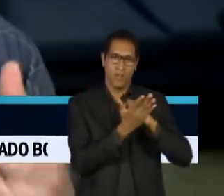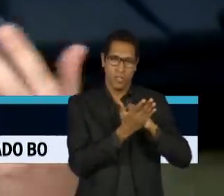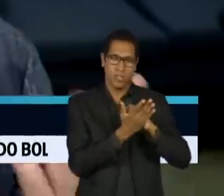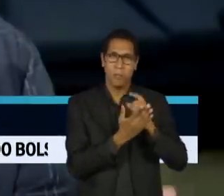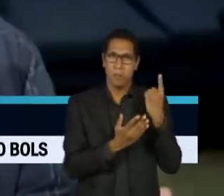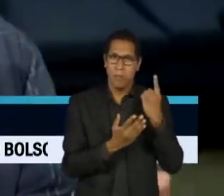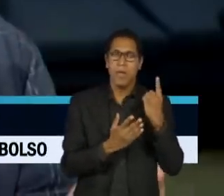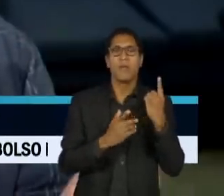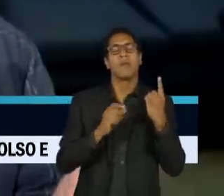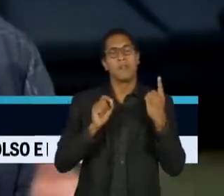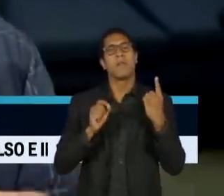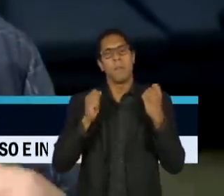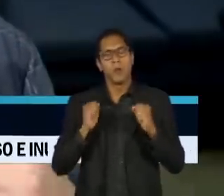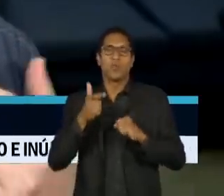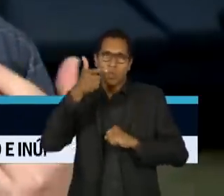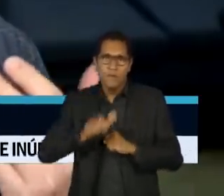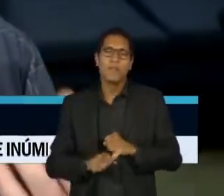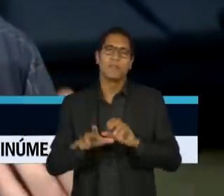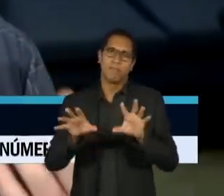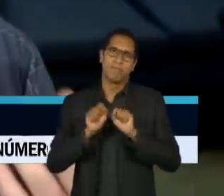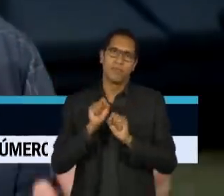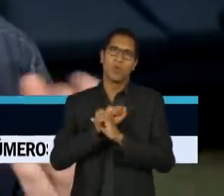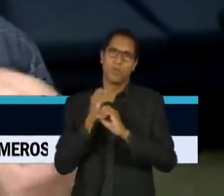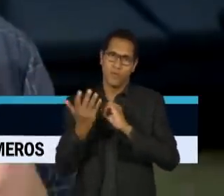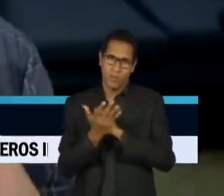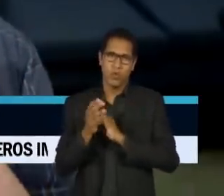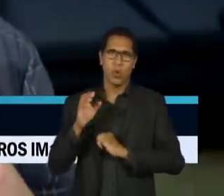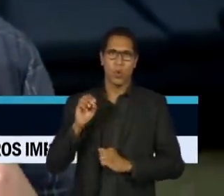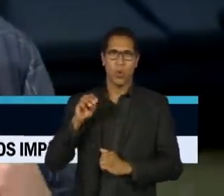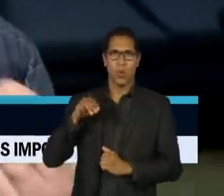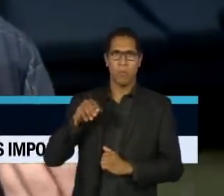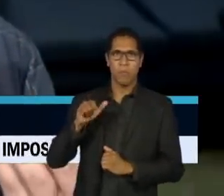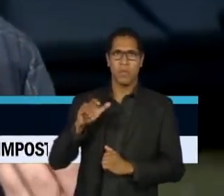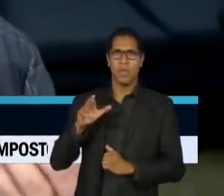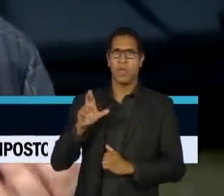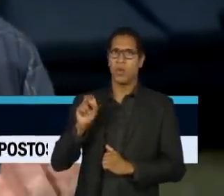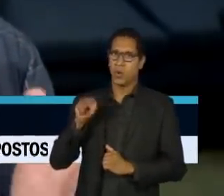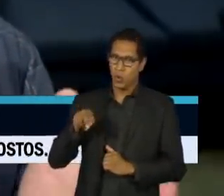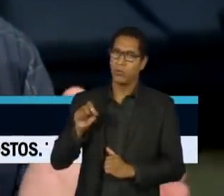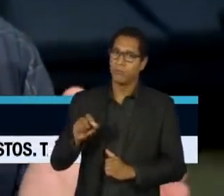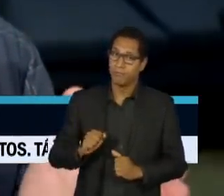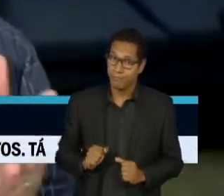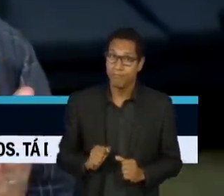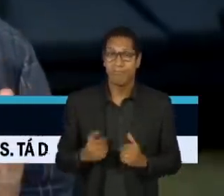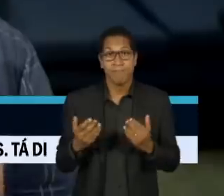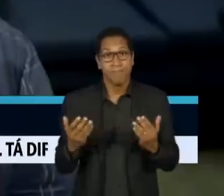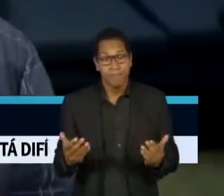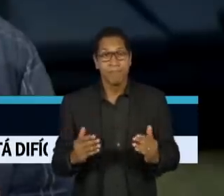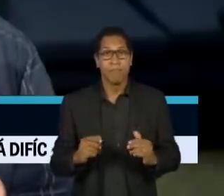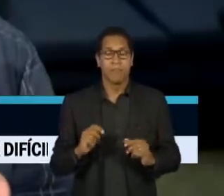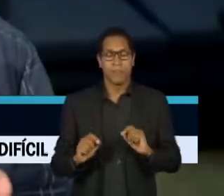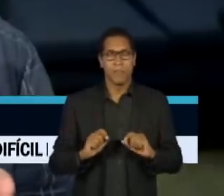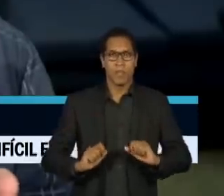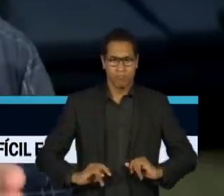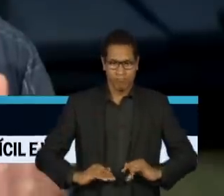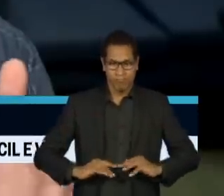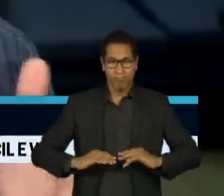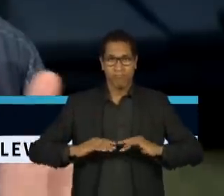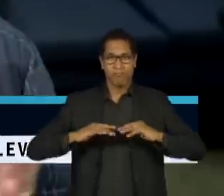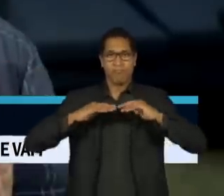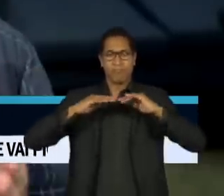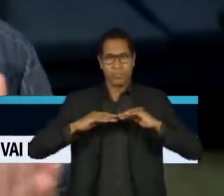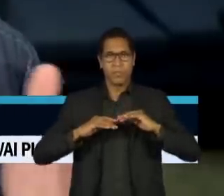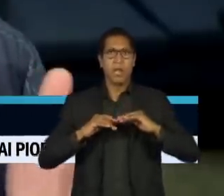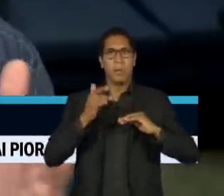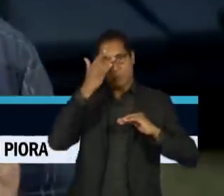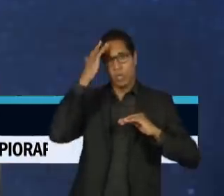entre curados a gente sabe que ela está se espalhando muito. Então a interação dela com a imunidade prévia parece ser: ela infecta mais curados e